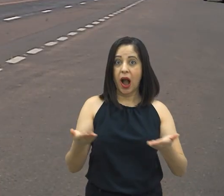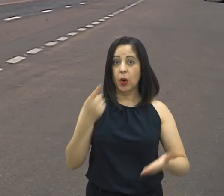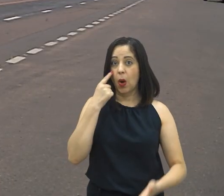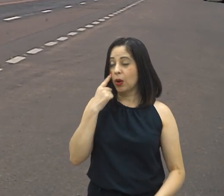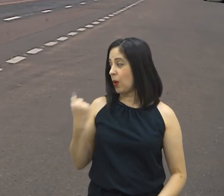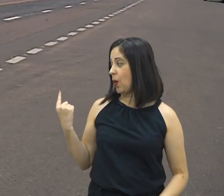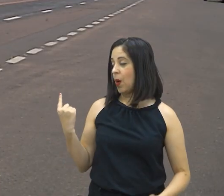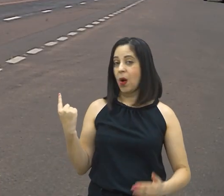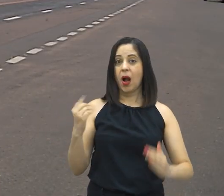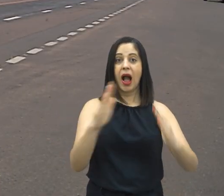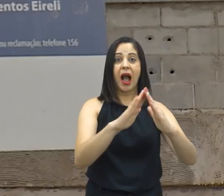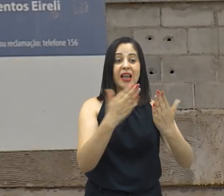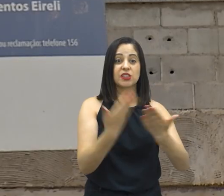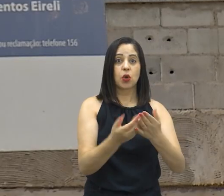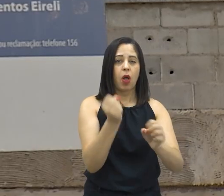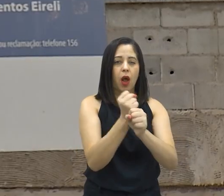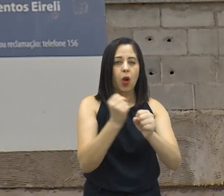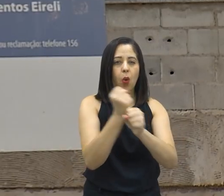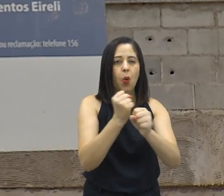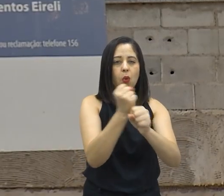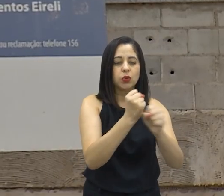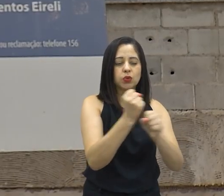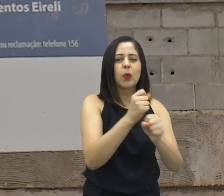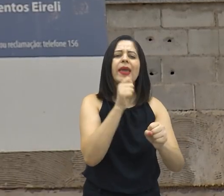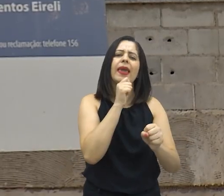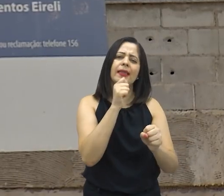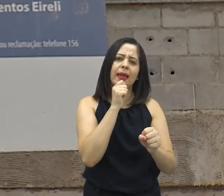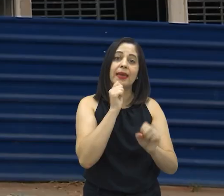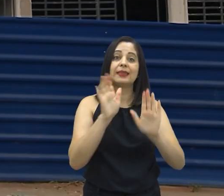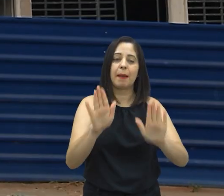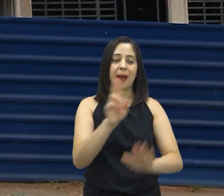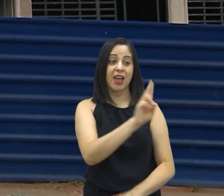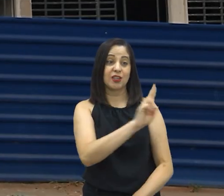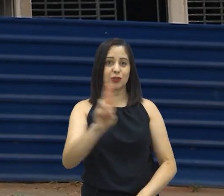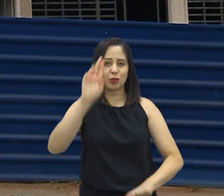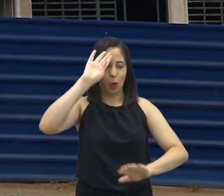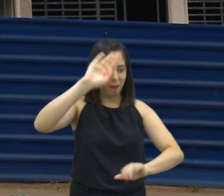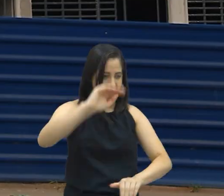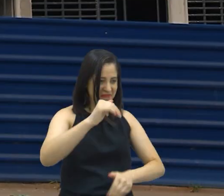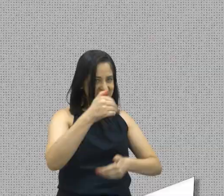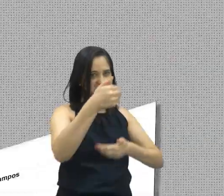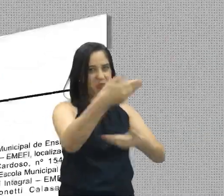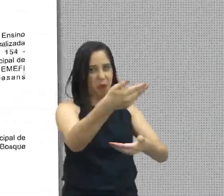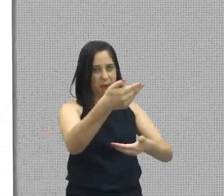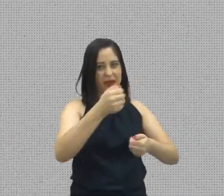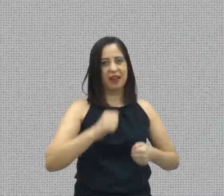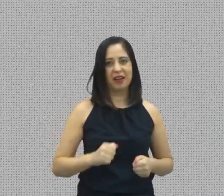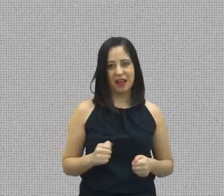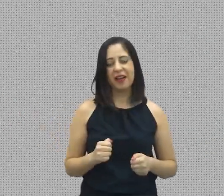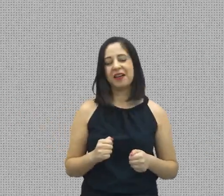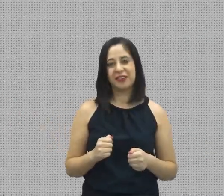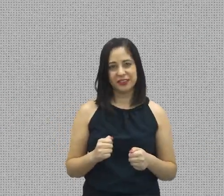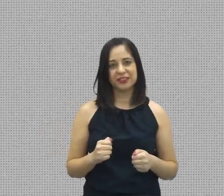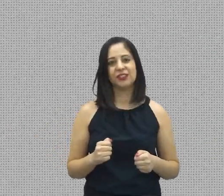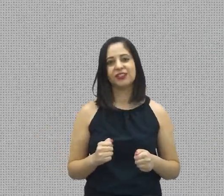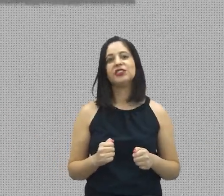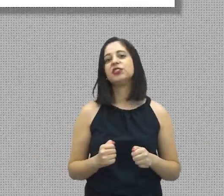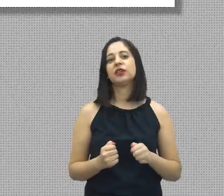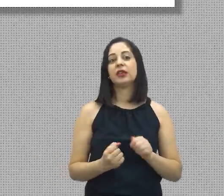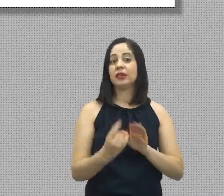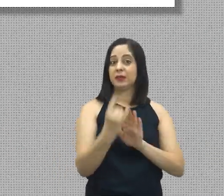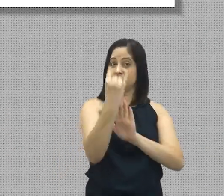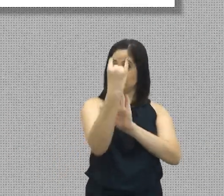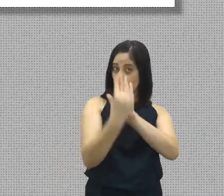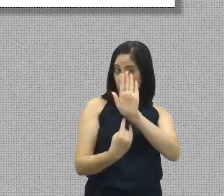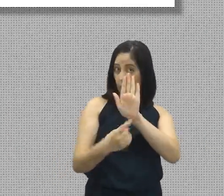no bairro Bosque dos Ipês, na zona sul de São José dos Campos, ganhou o nome dela. A denominação veio a partir de uma